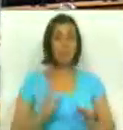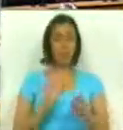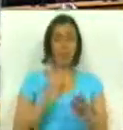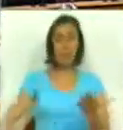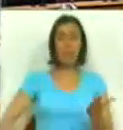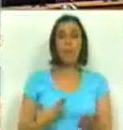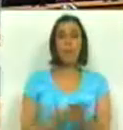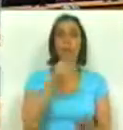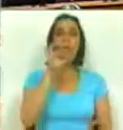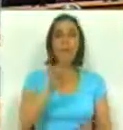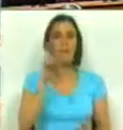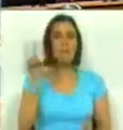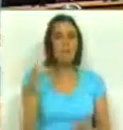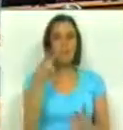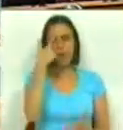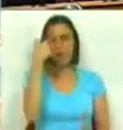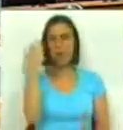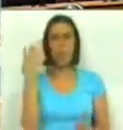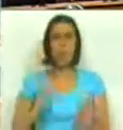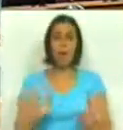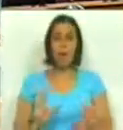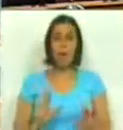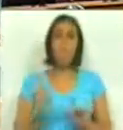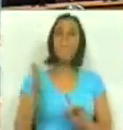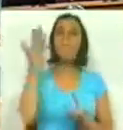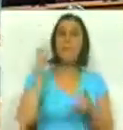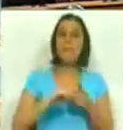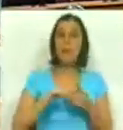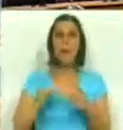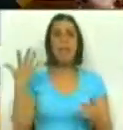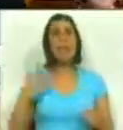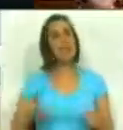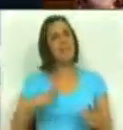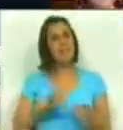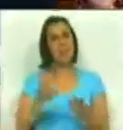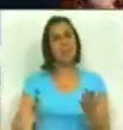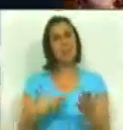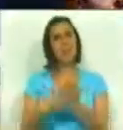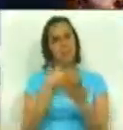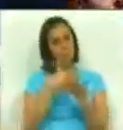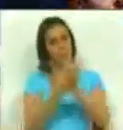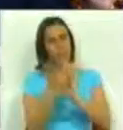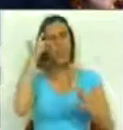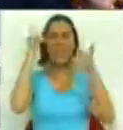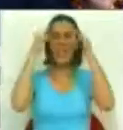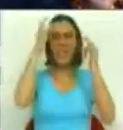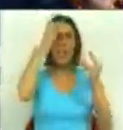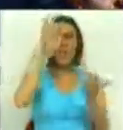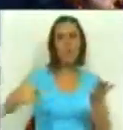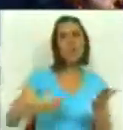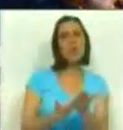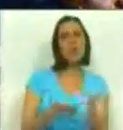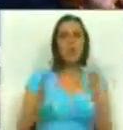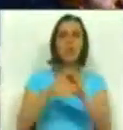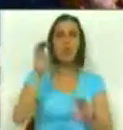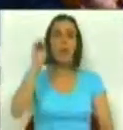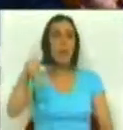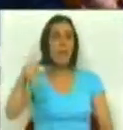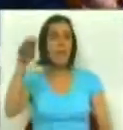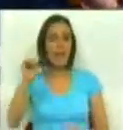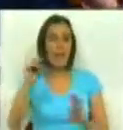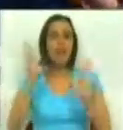proposta do PCP é duplamente incompreensível. Primeiro, porque se pretendiam apresentar um conjunto de ideias e de sugestões para atuar sobre o